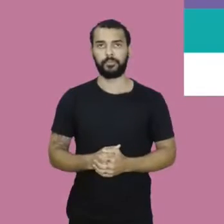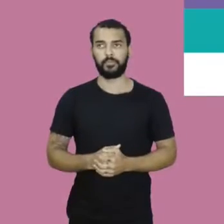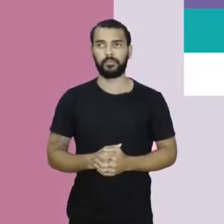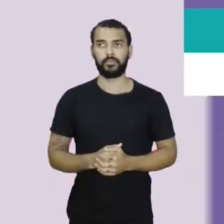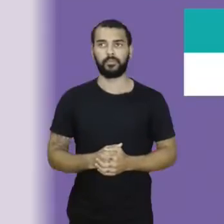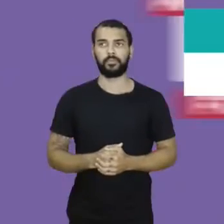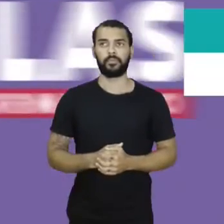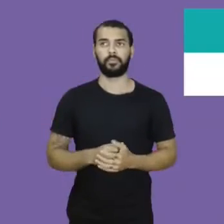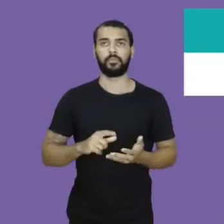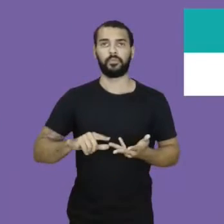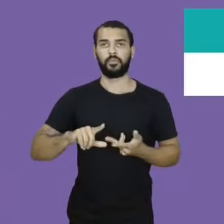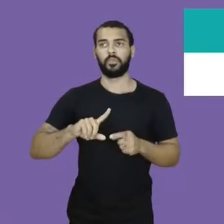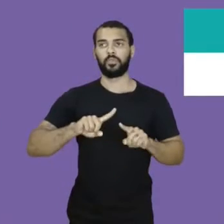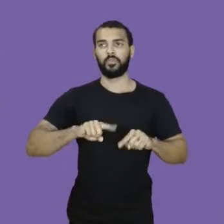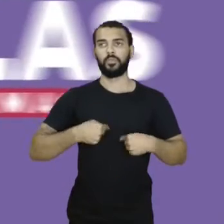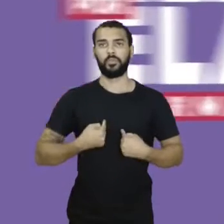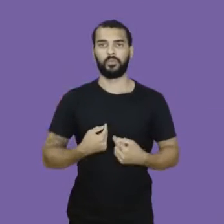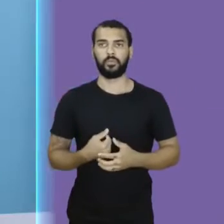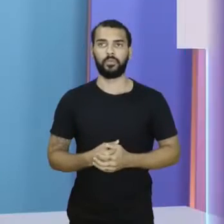são os desafios.